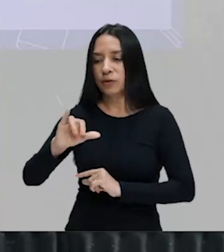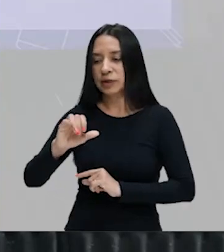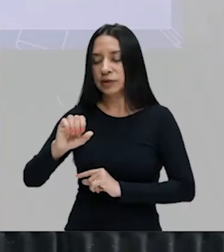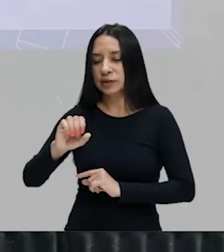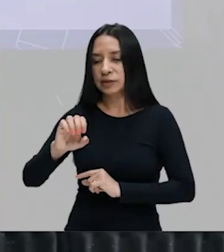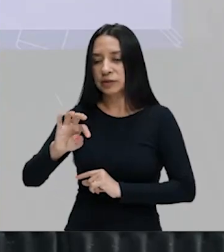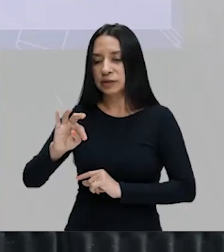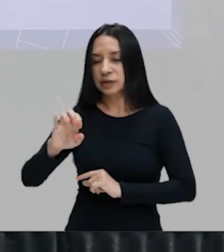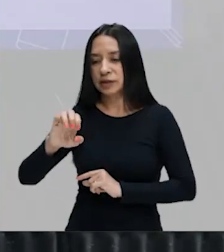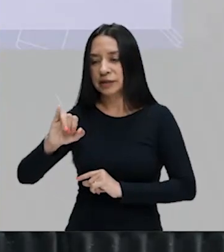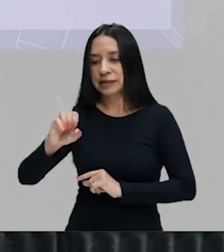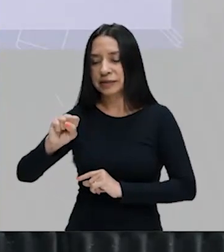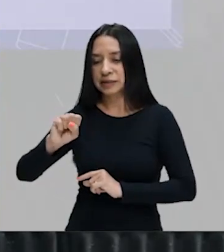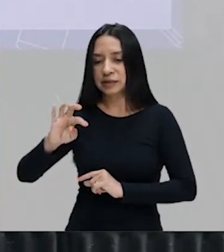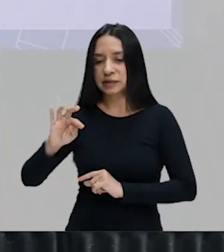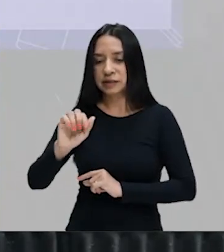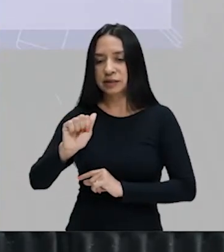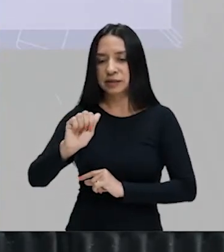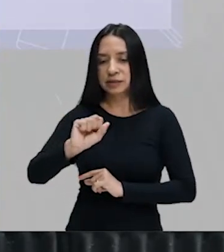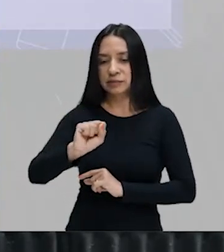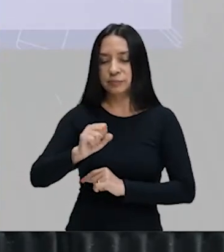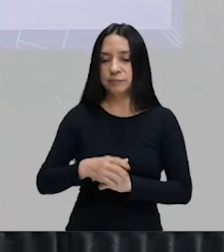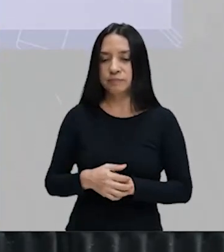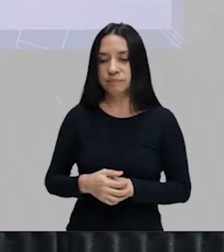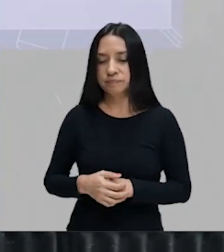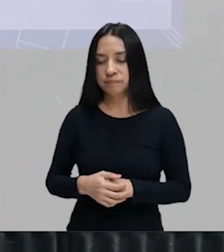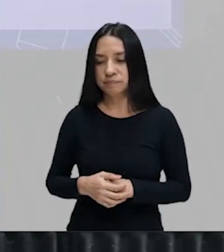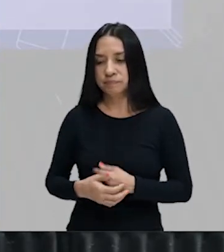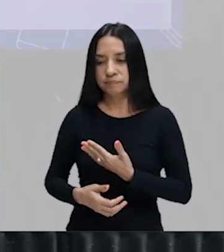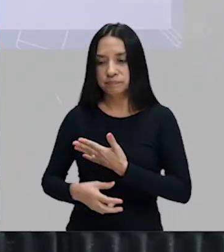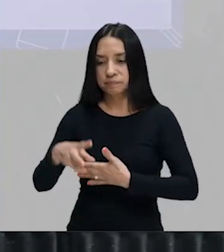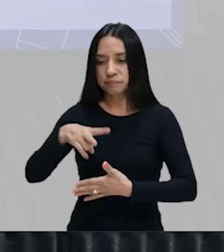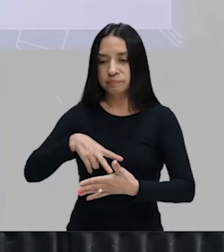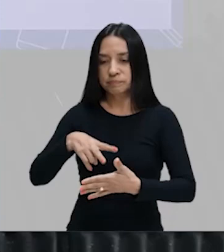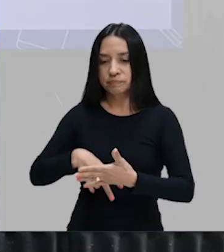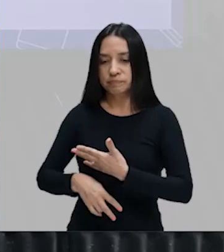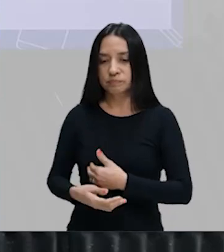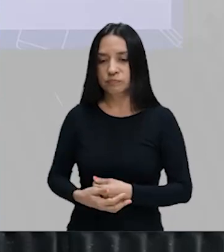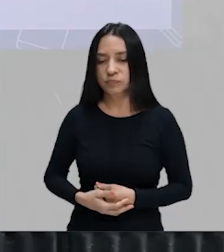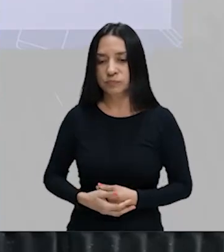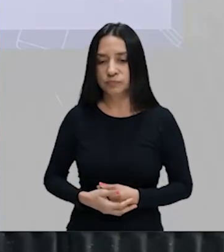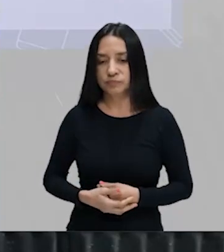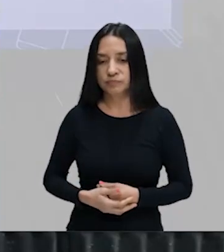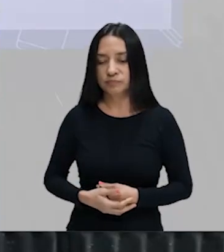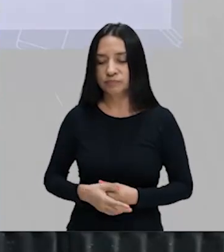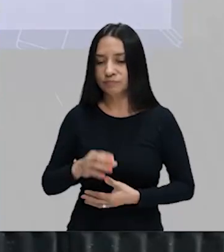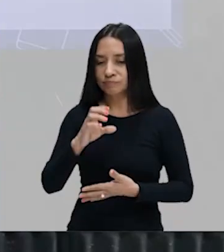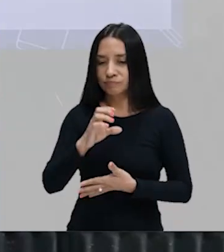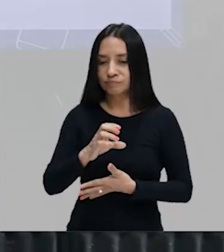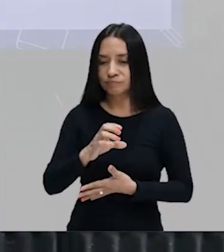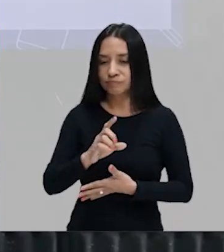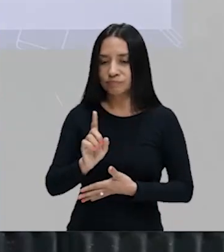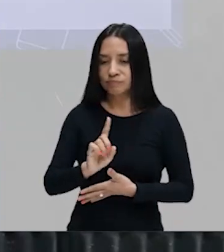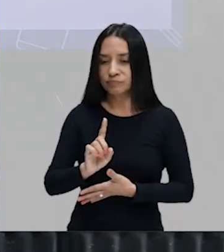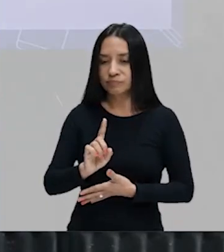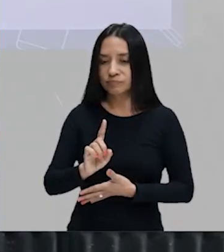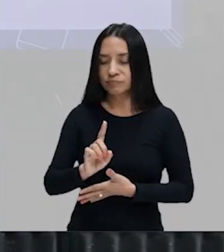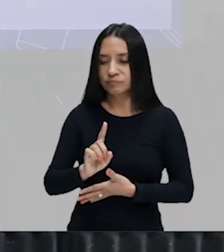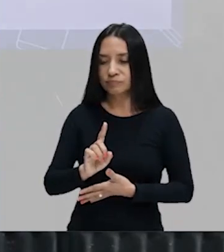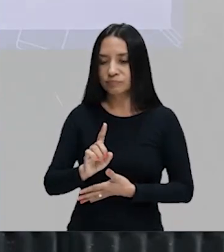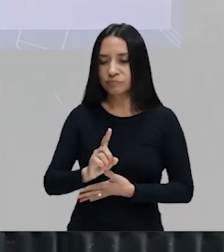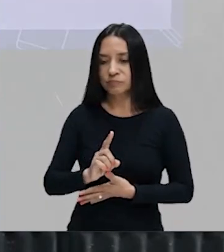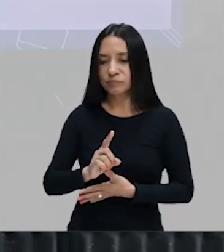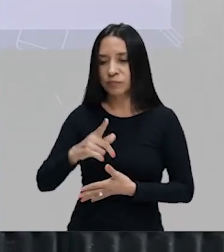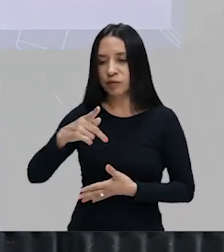eram ateístas, né? Vetando qualquer produção de alguma força divina, também não é assim. Platão tem uma veia muito